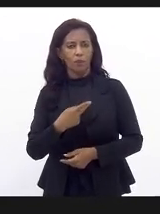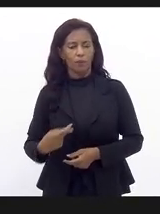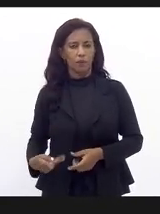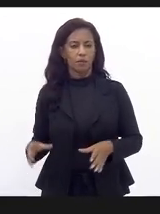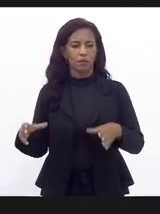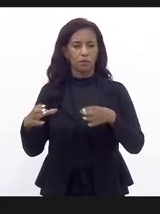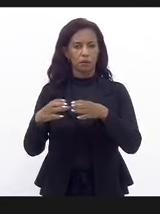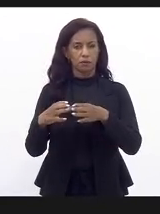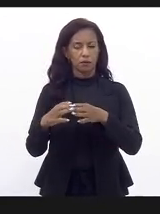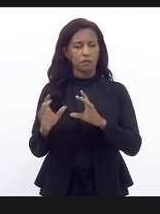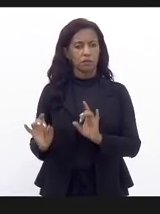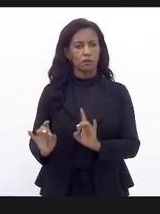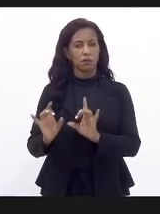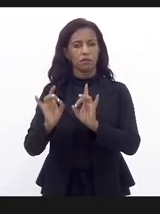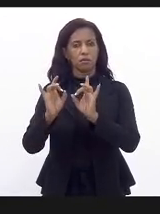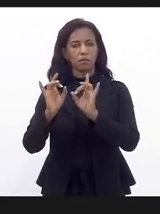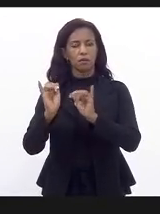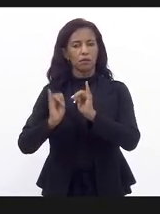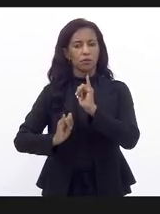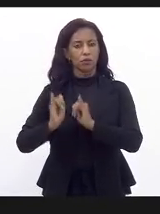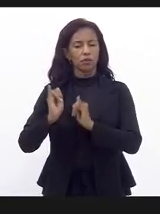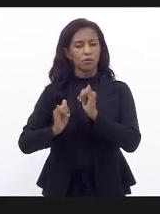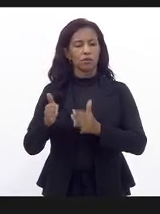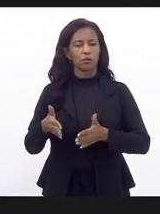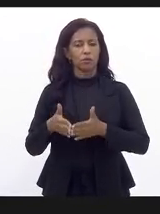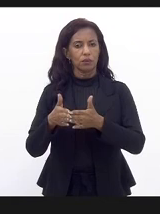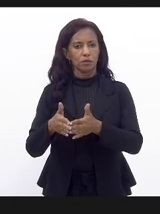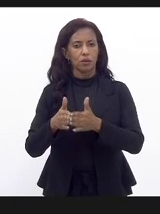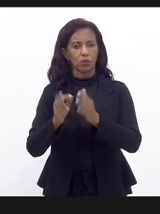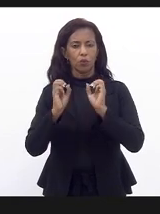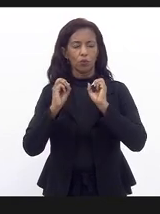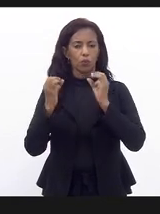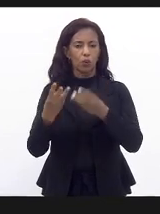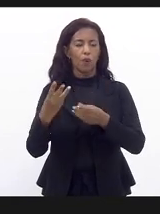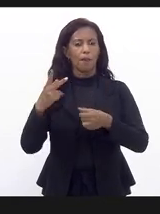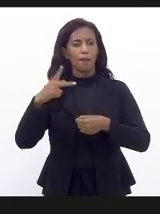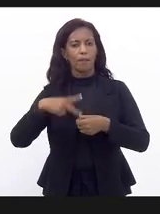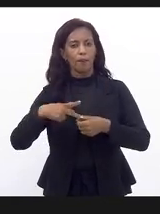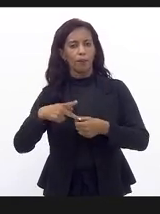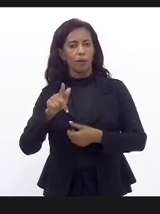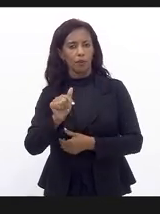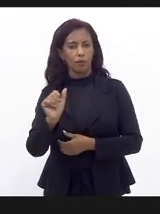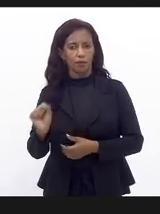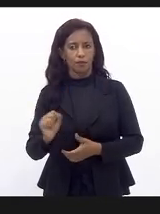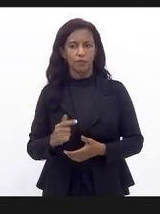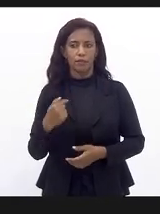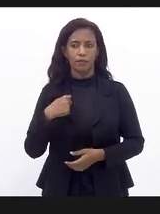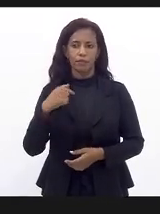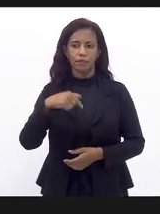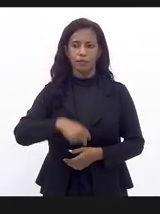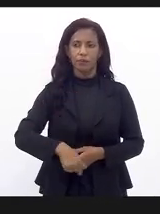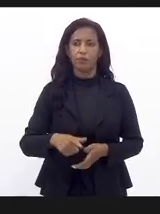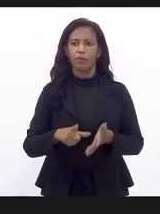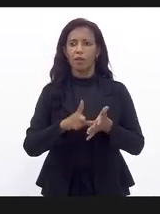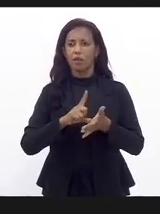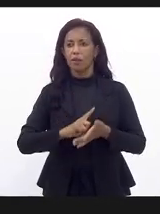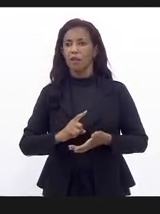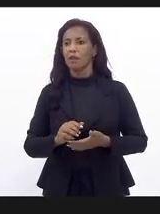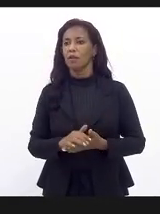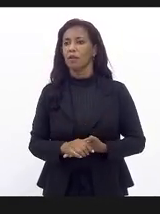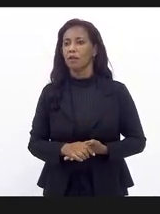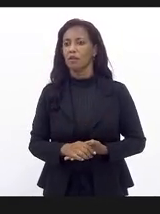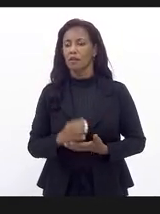da Comissão Especial de Indústria Naval, Offshore, Petróleo e Gás. E eu aqui, antes de